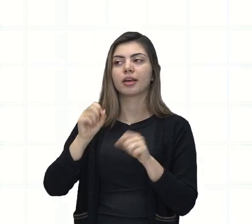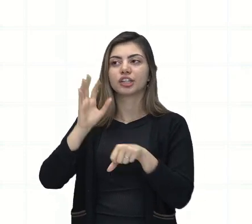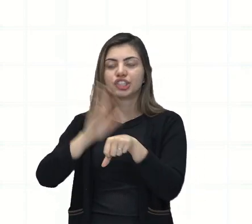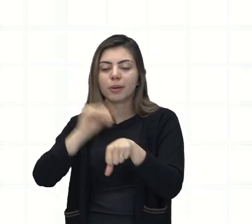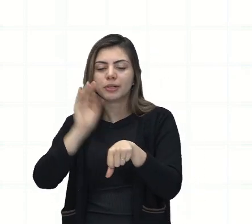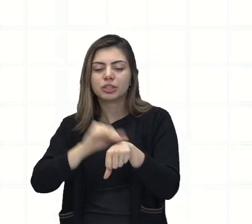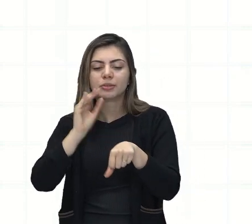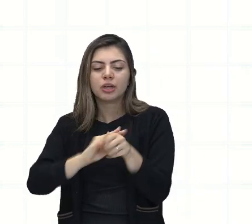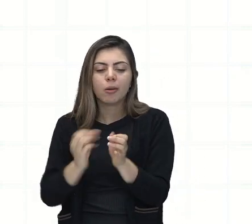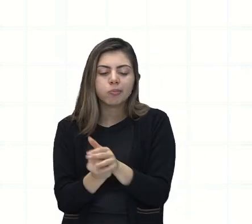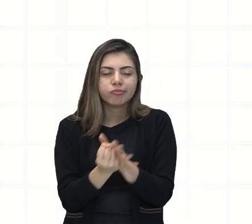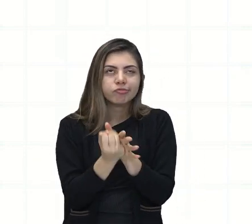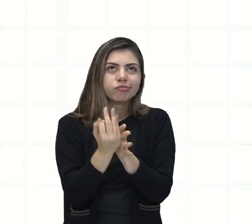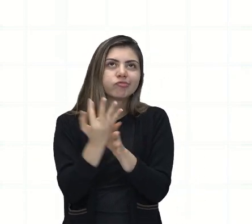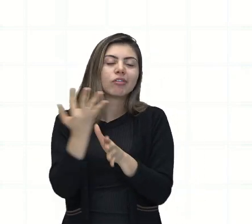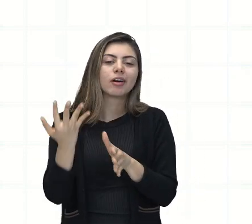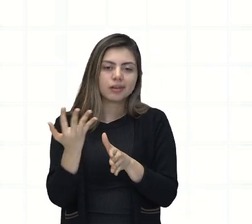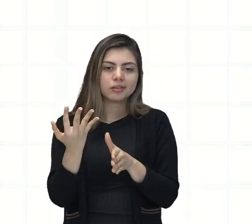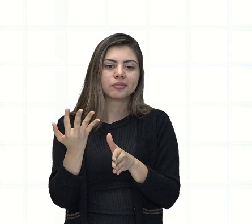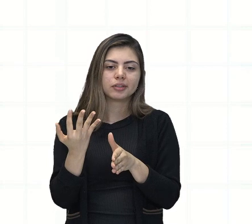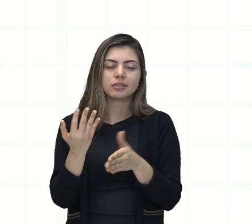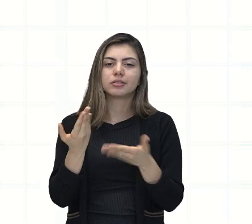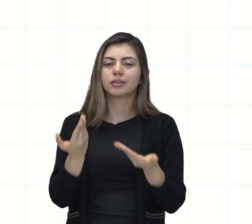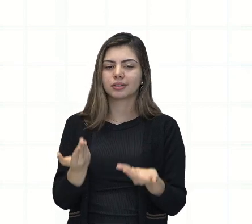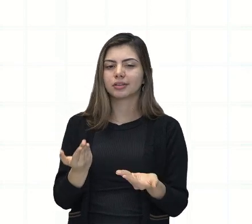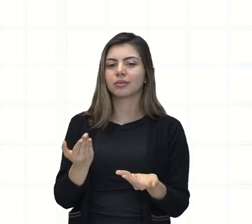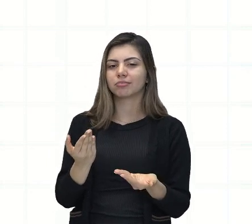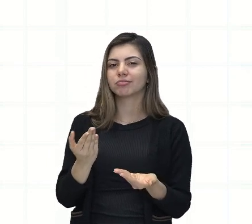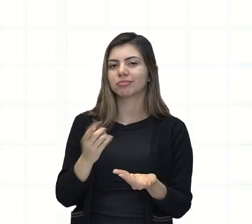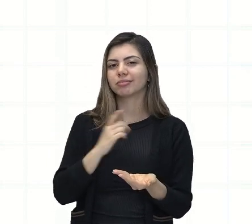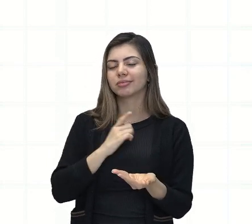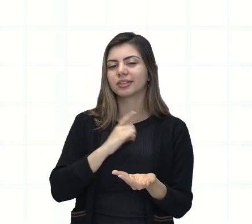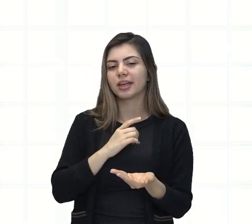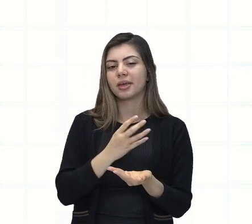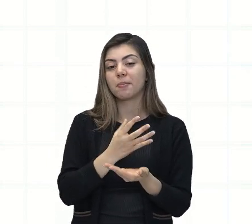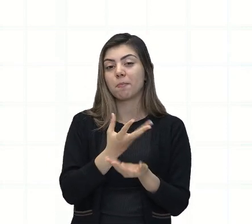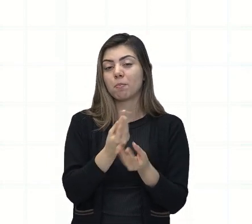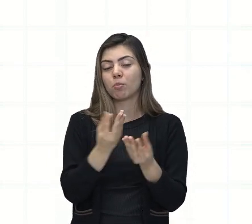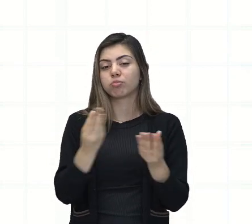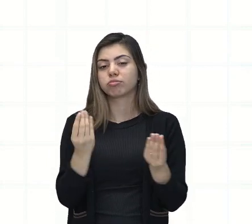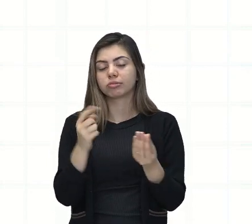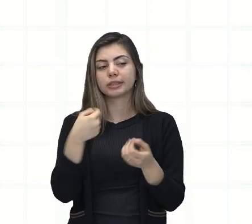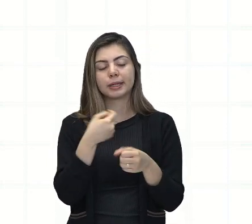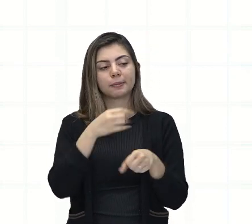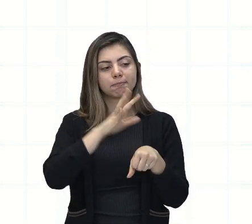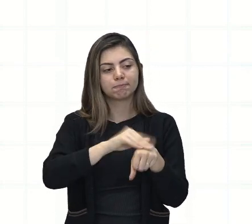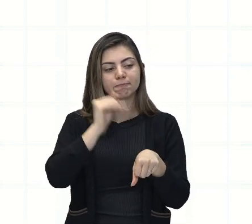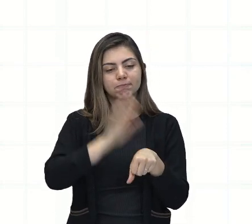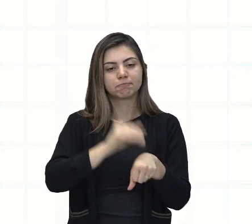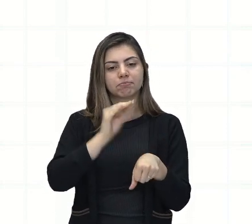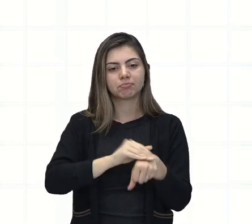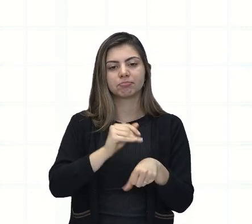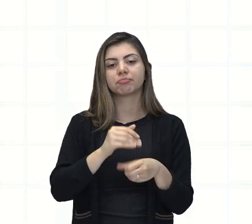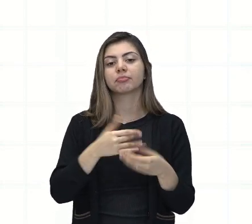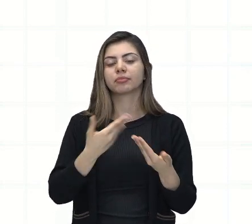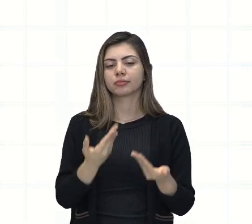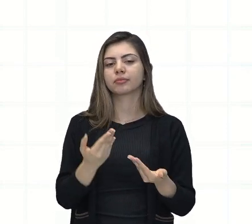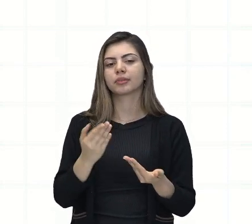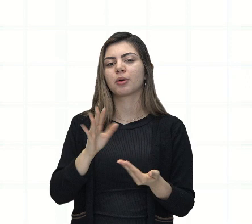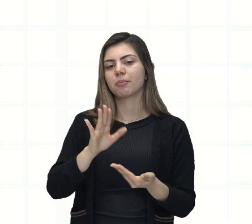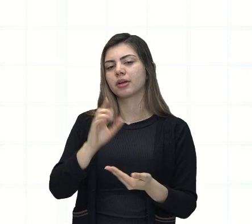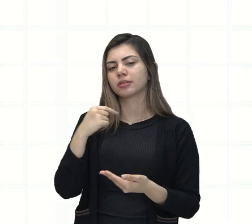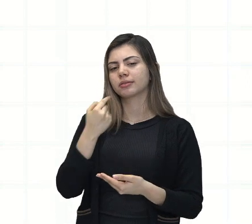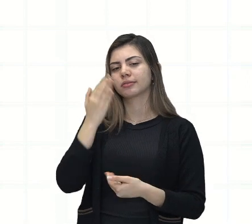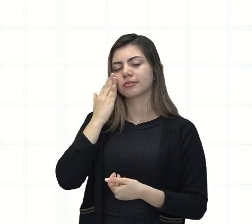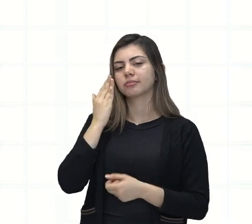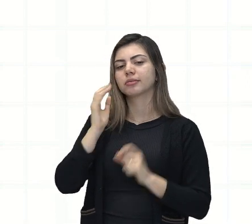vezes nós temos aí inúmeras vezes sendo chamado a atenção. Então, aqui, lógico, que